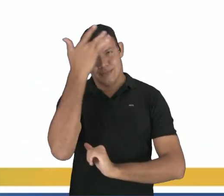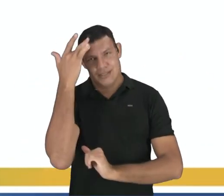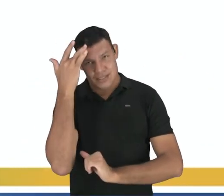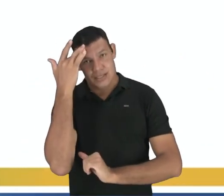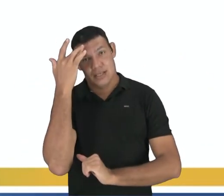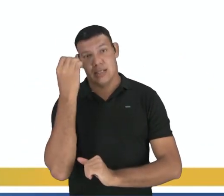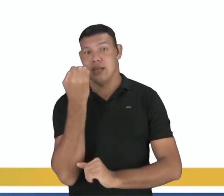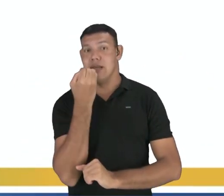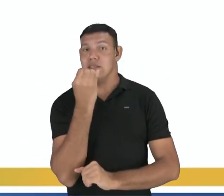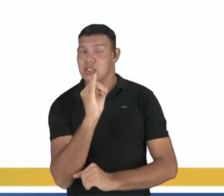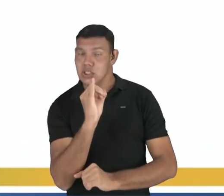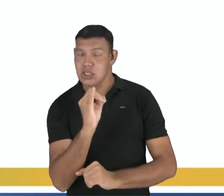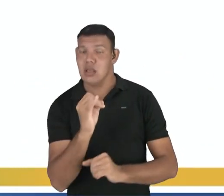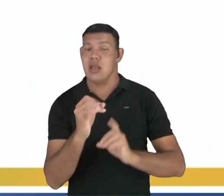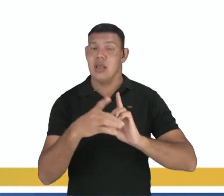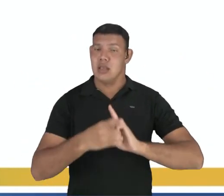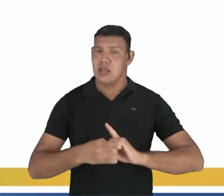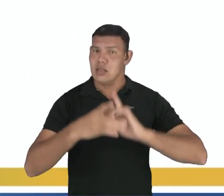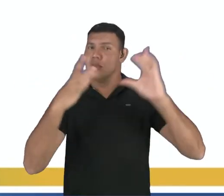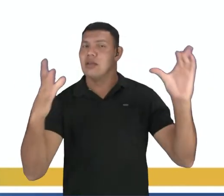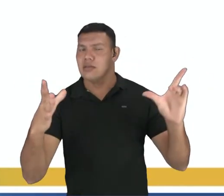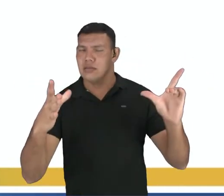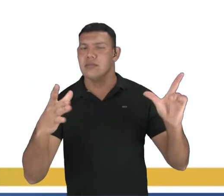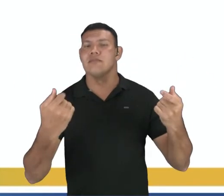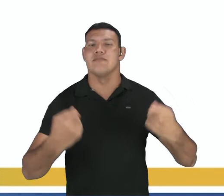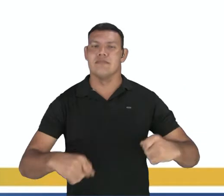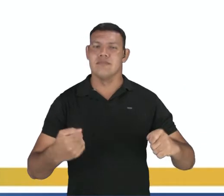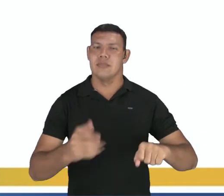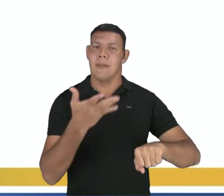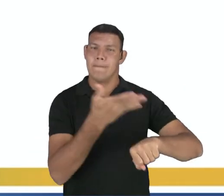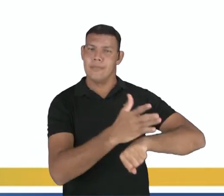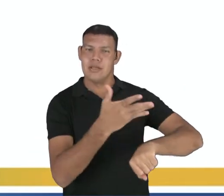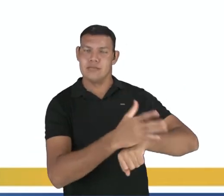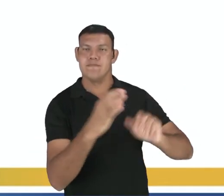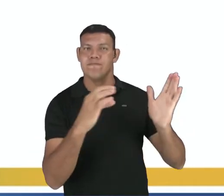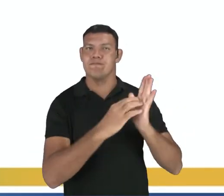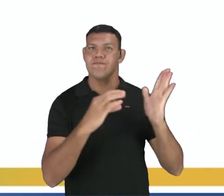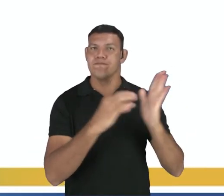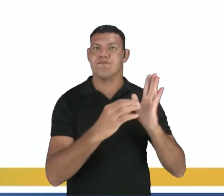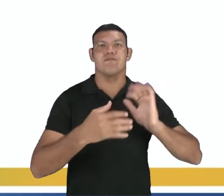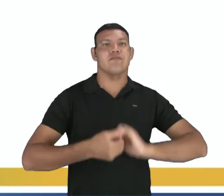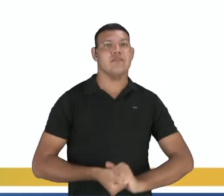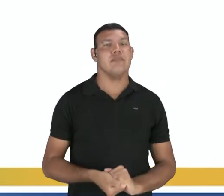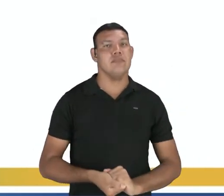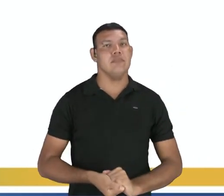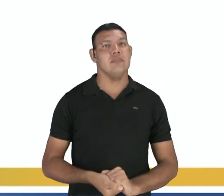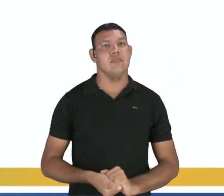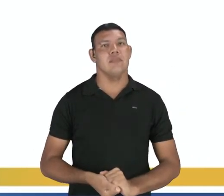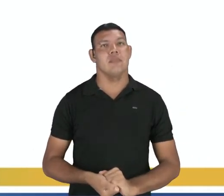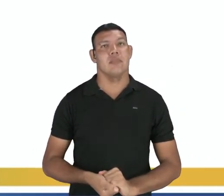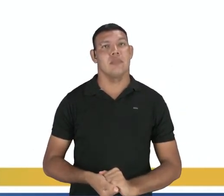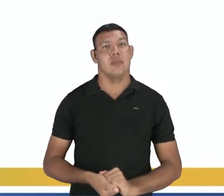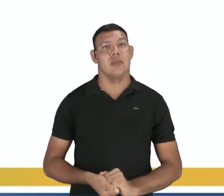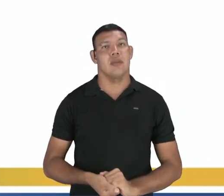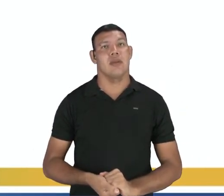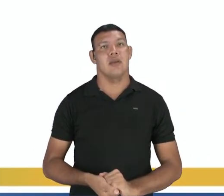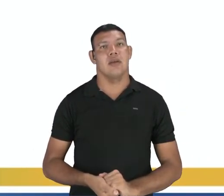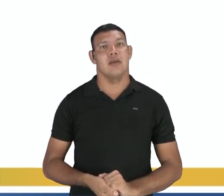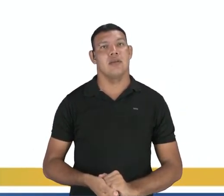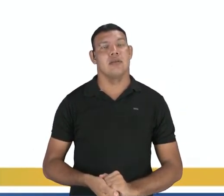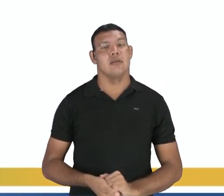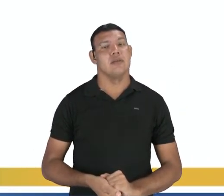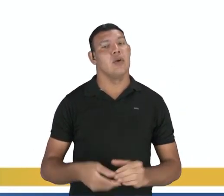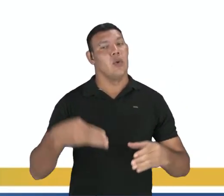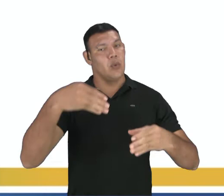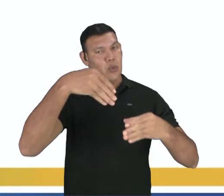essa democracia, precisamos de uma participação efetiva. Depois, né, o terceiro aí, a gente tem o